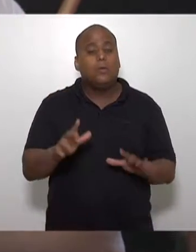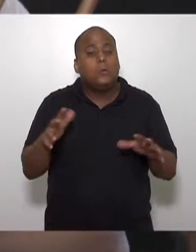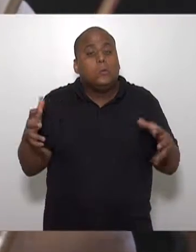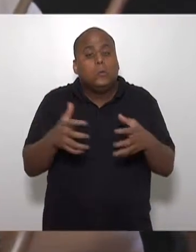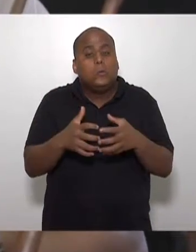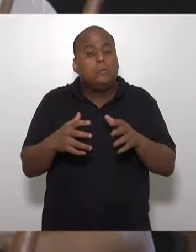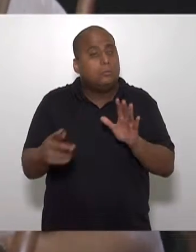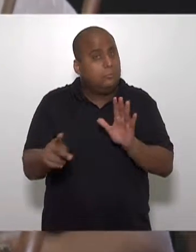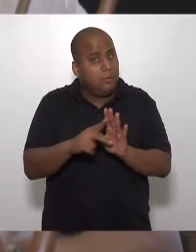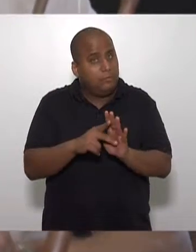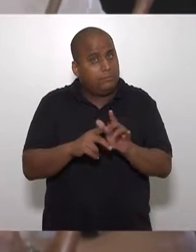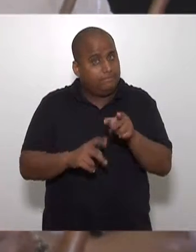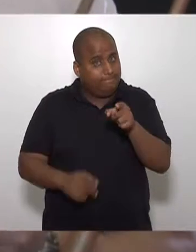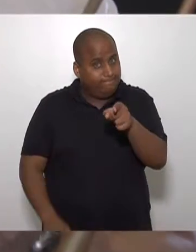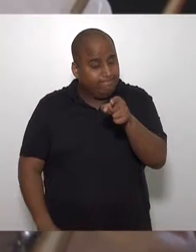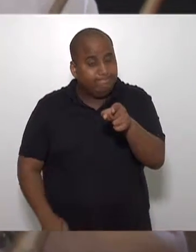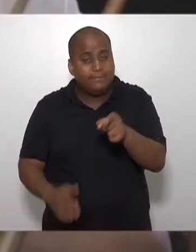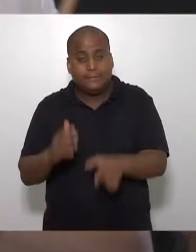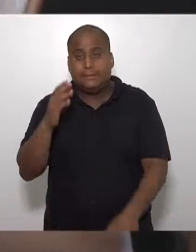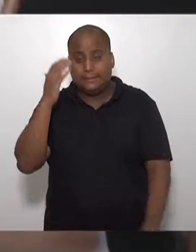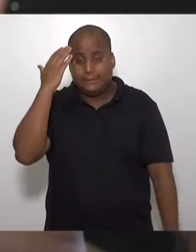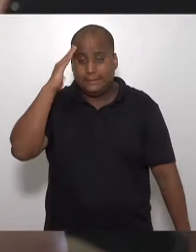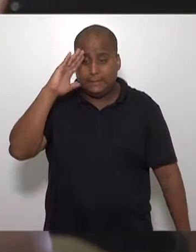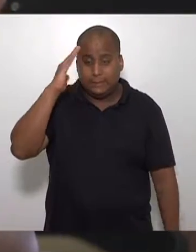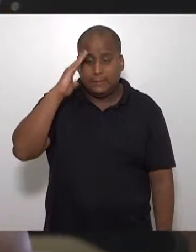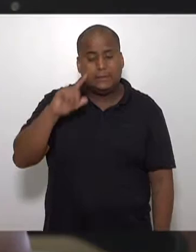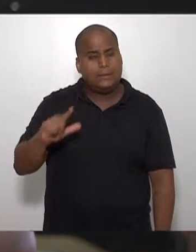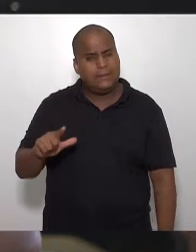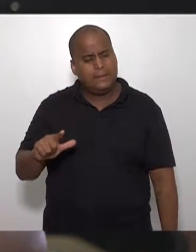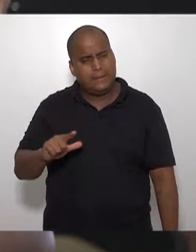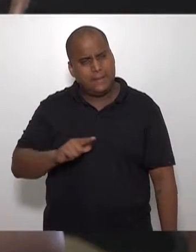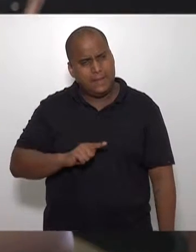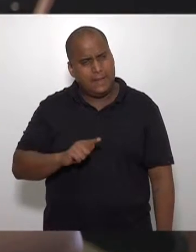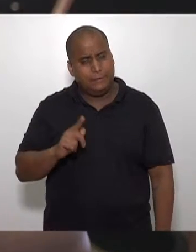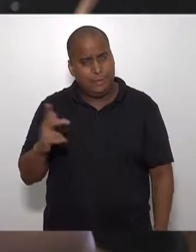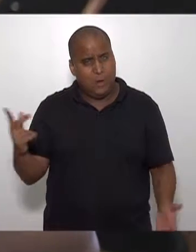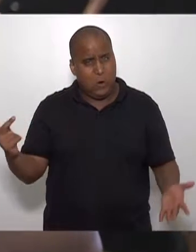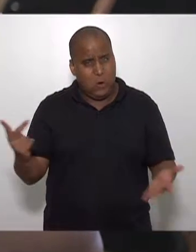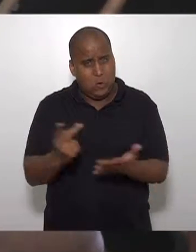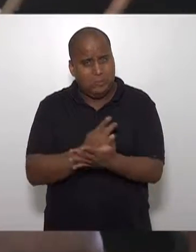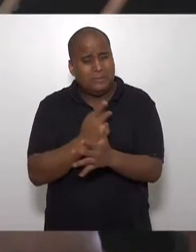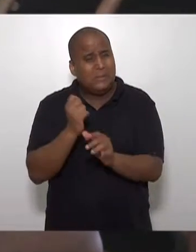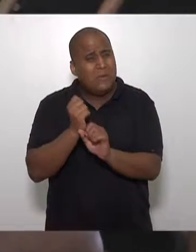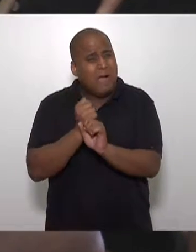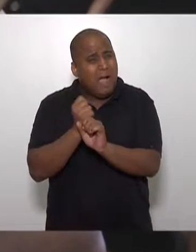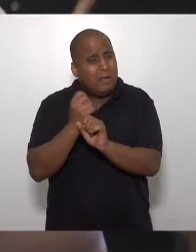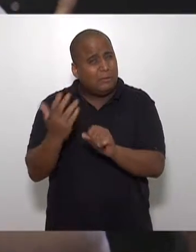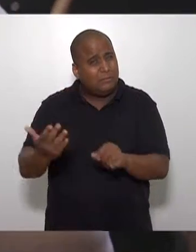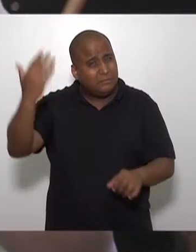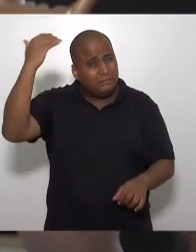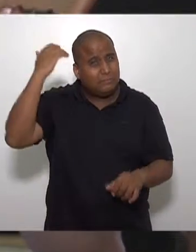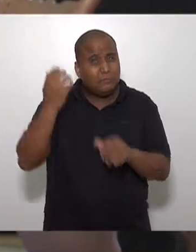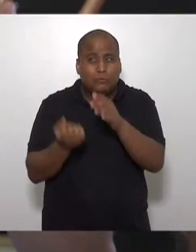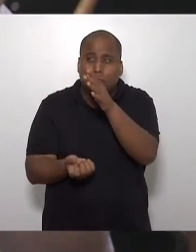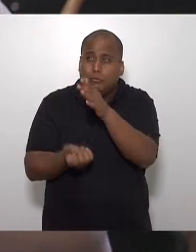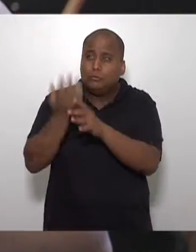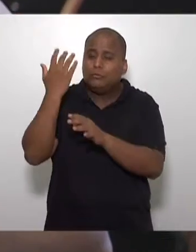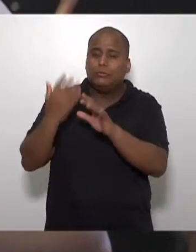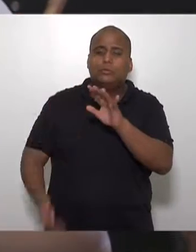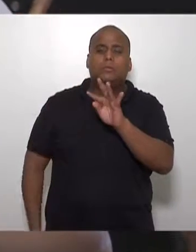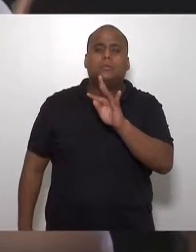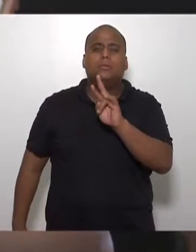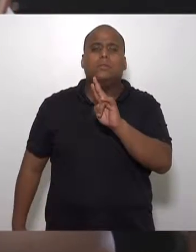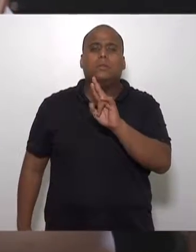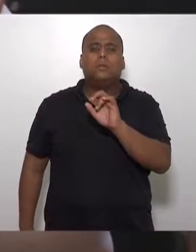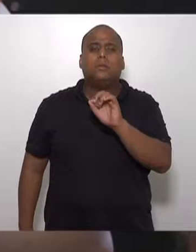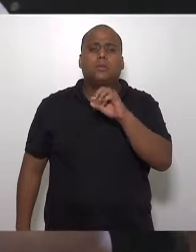tambores bem há muito tempo atrás quando condeixa nós movimento foi criado trombone